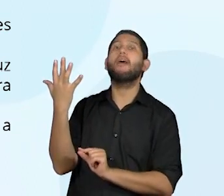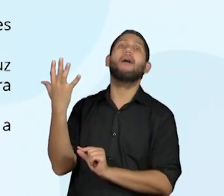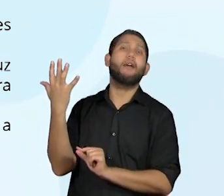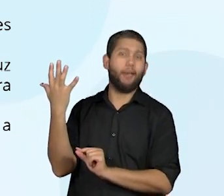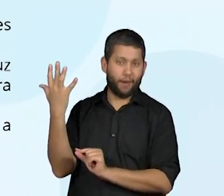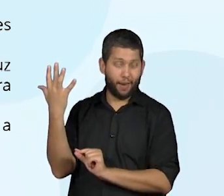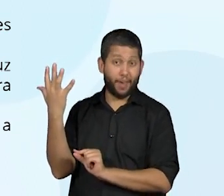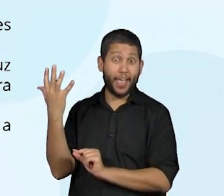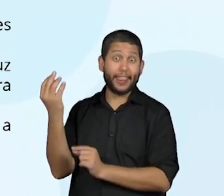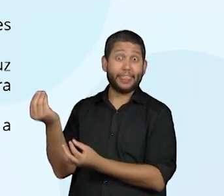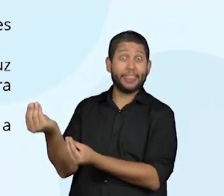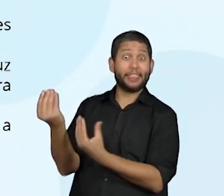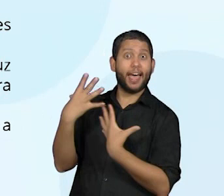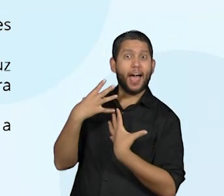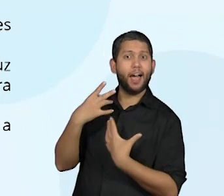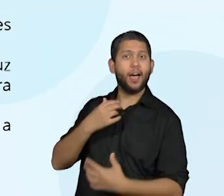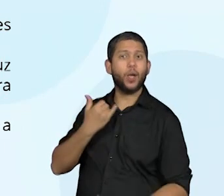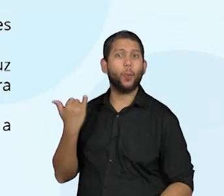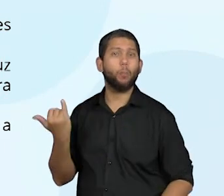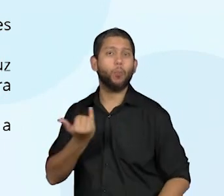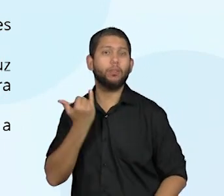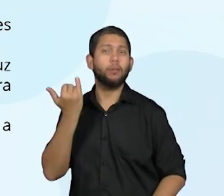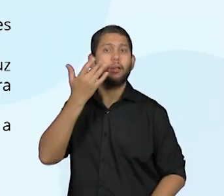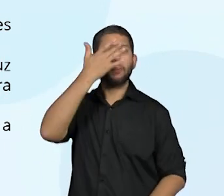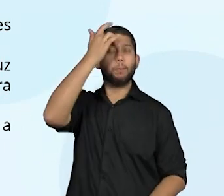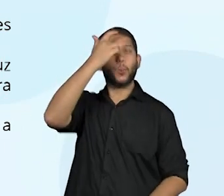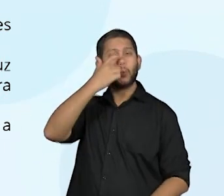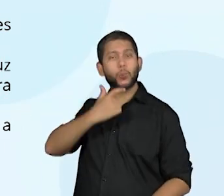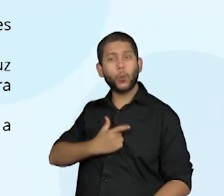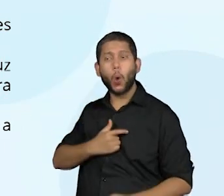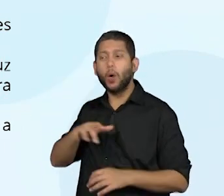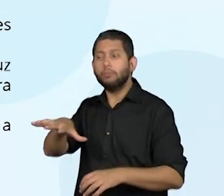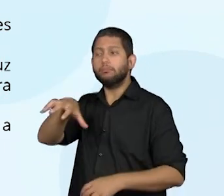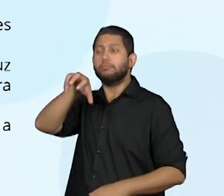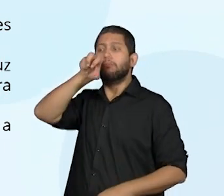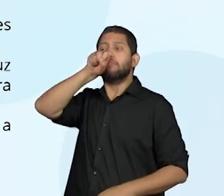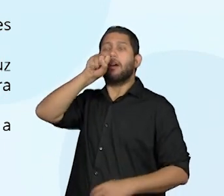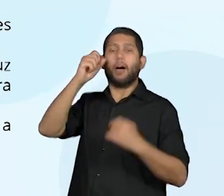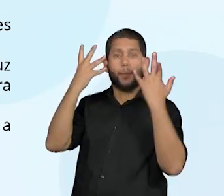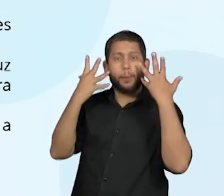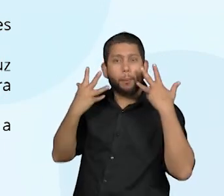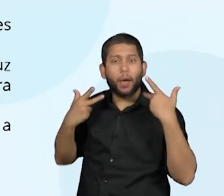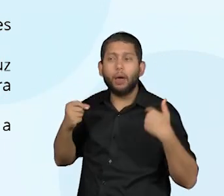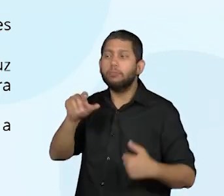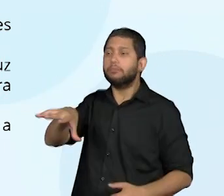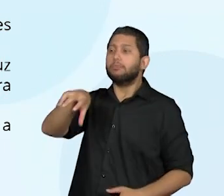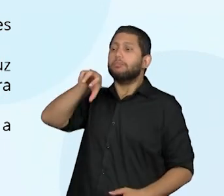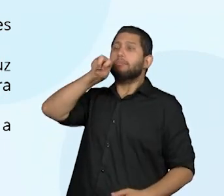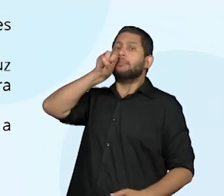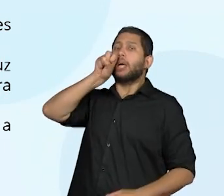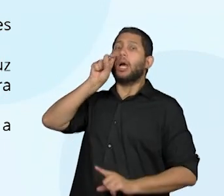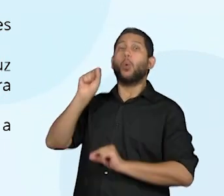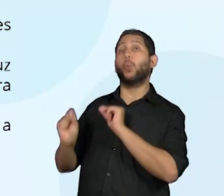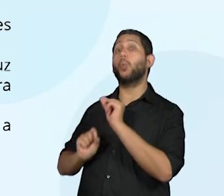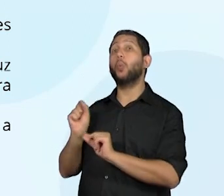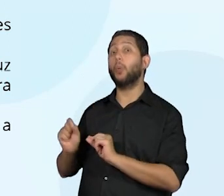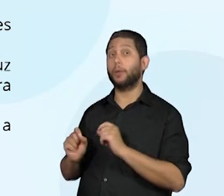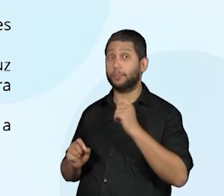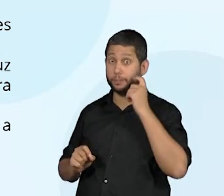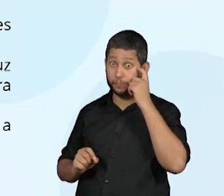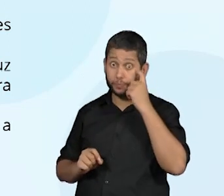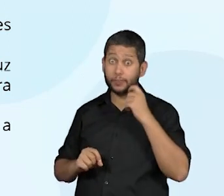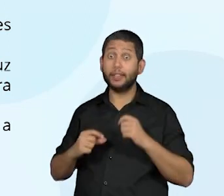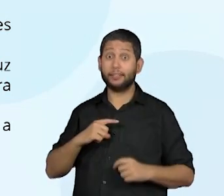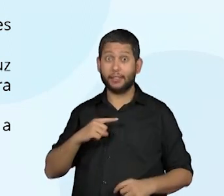gás importante para a respiração dos seres vivos. E nas verticais, a